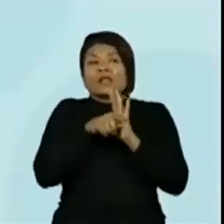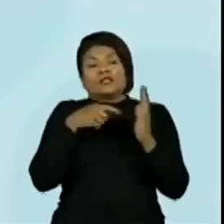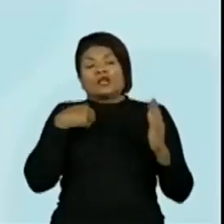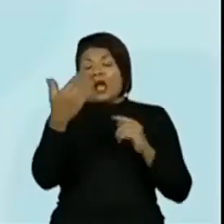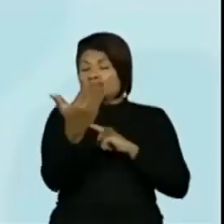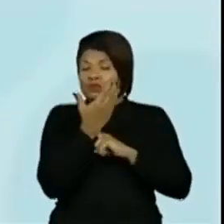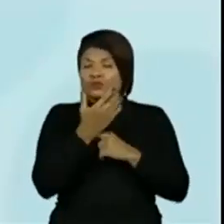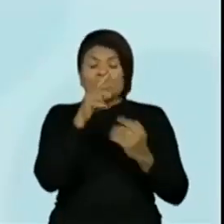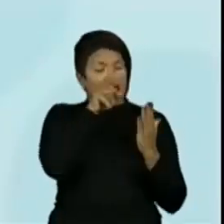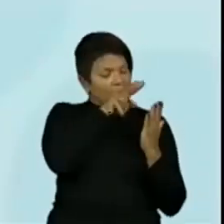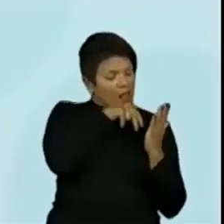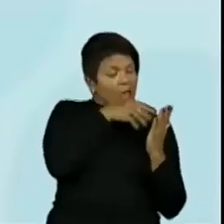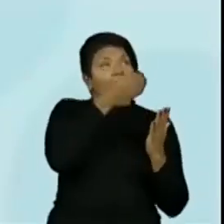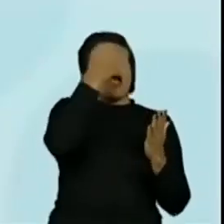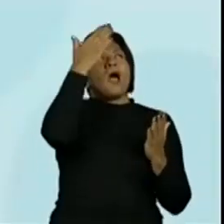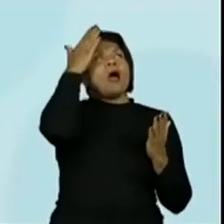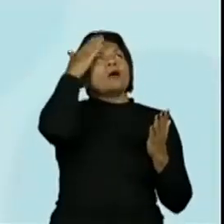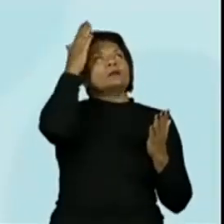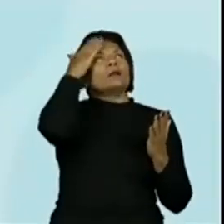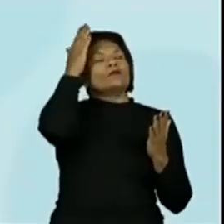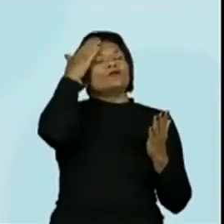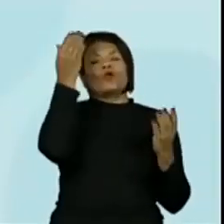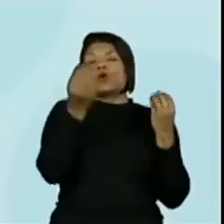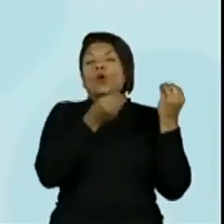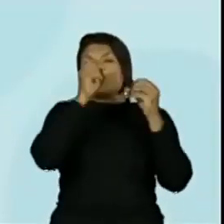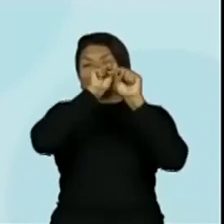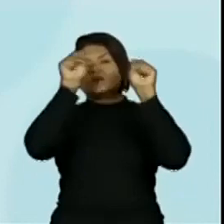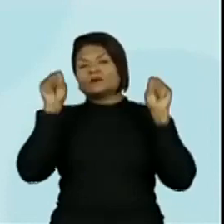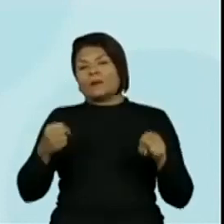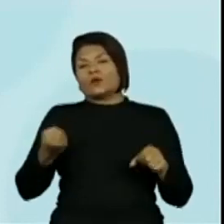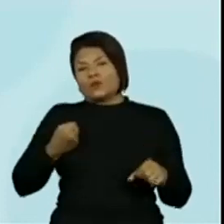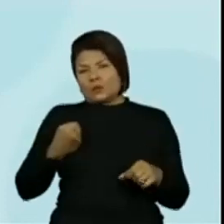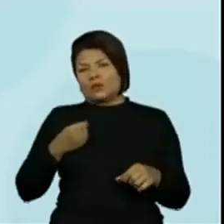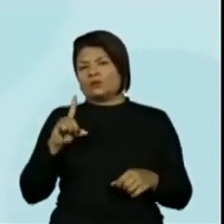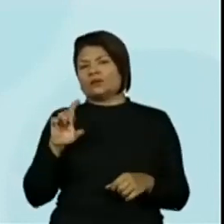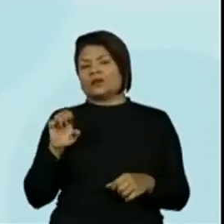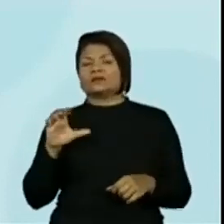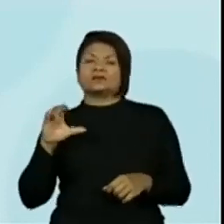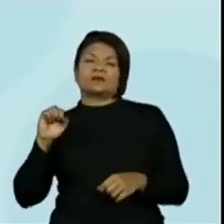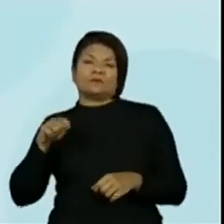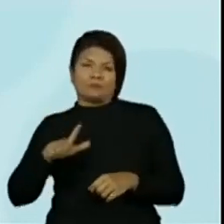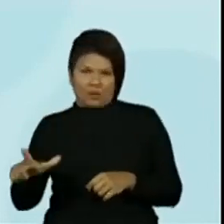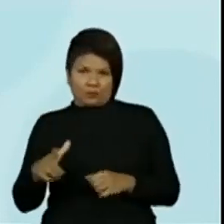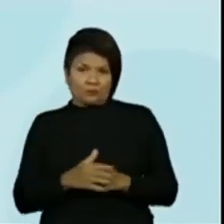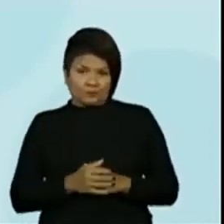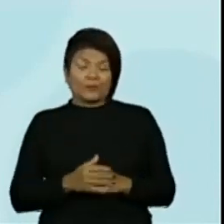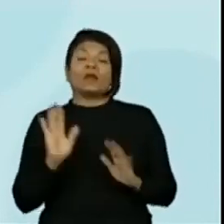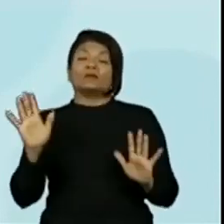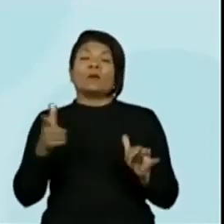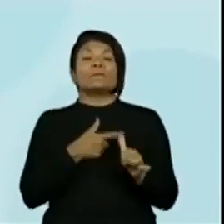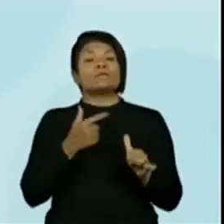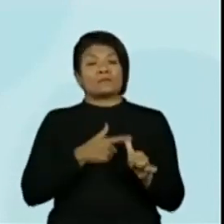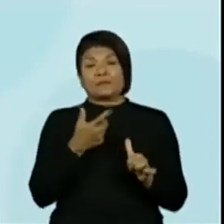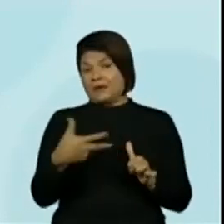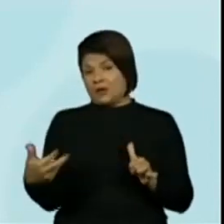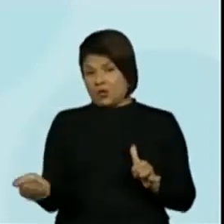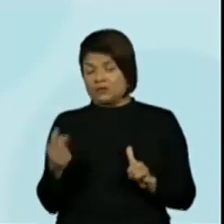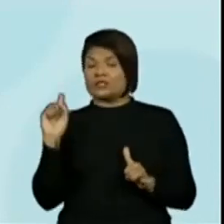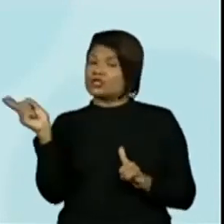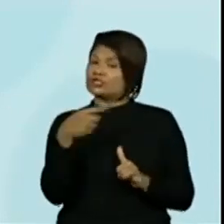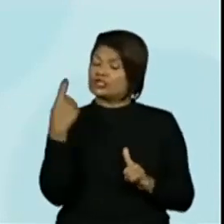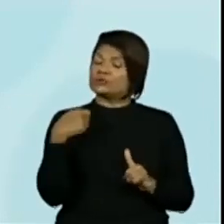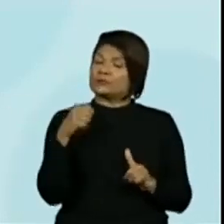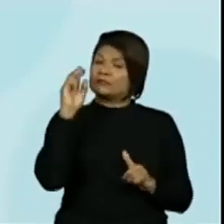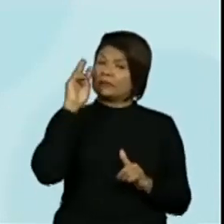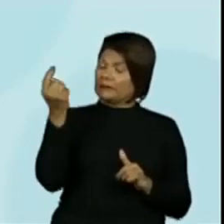e compreender e entender o nosso sistema de numeração decimal. Então, a primeira coisa que nós temos que